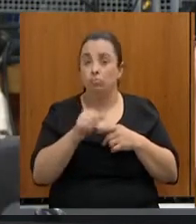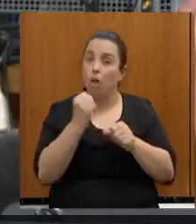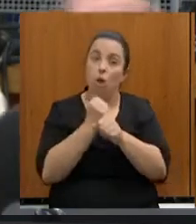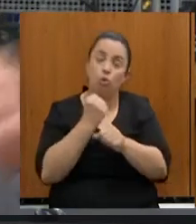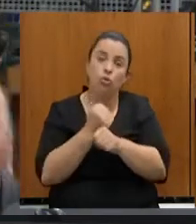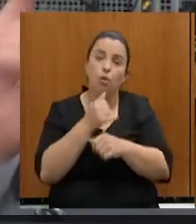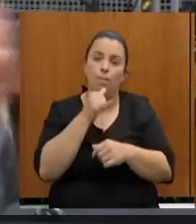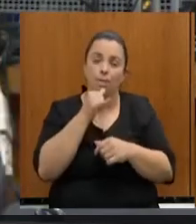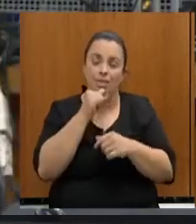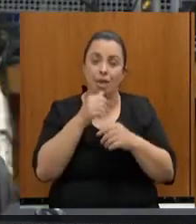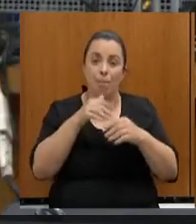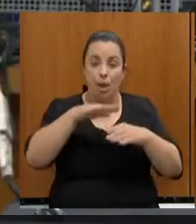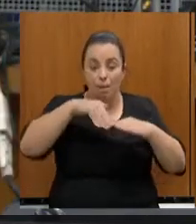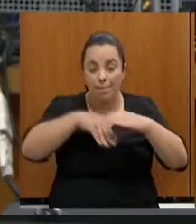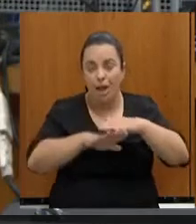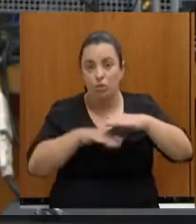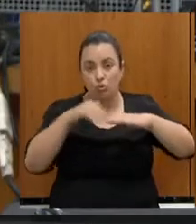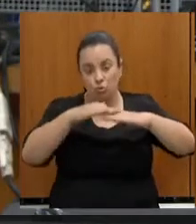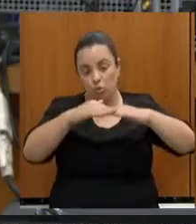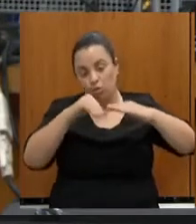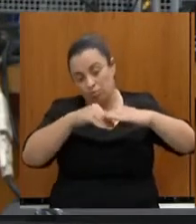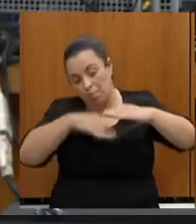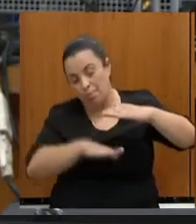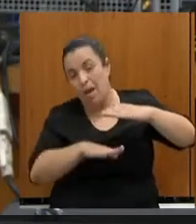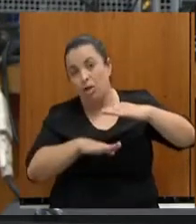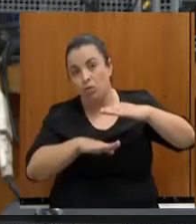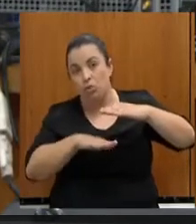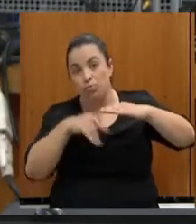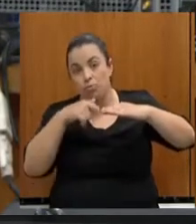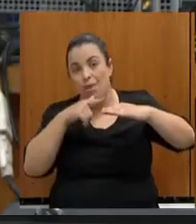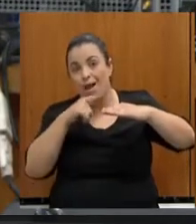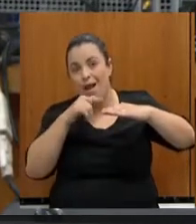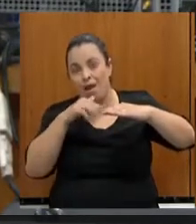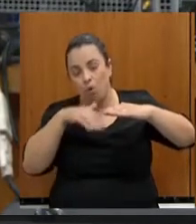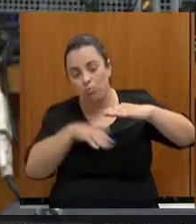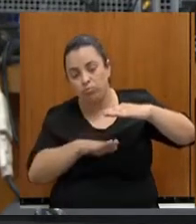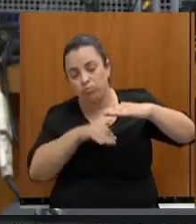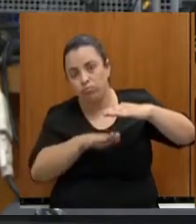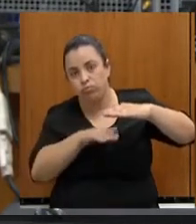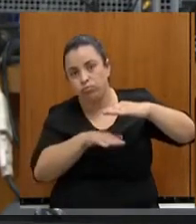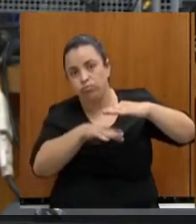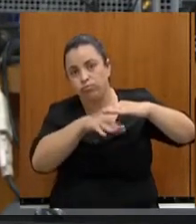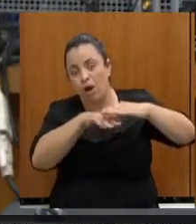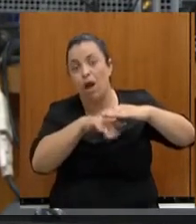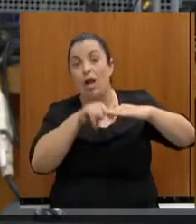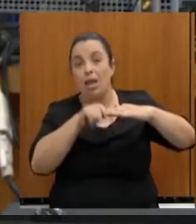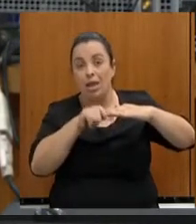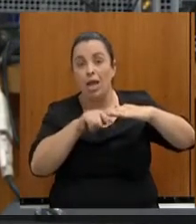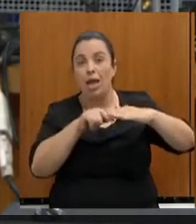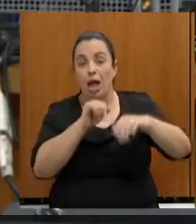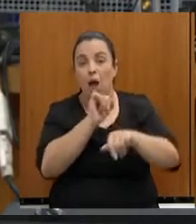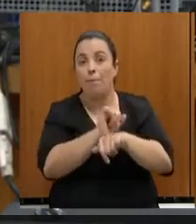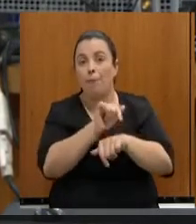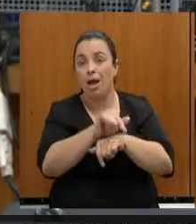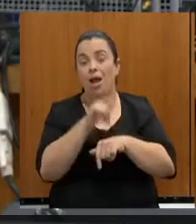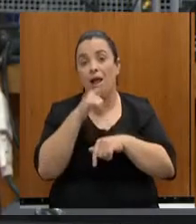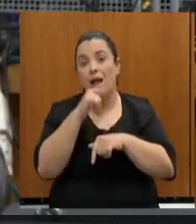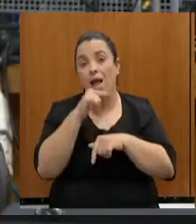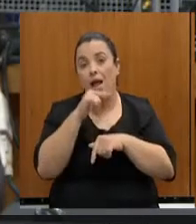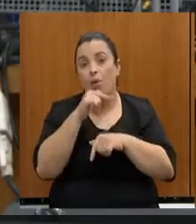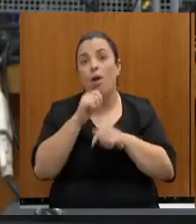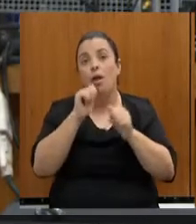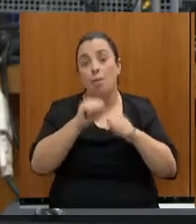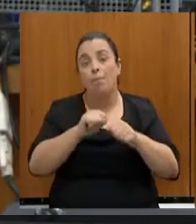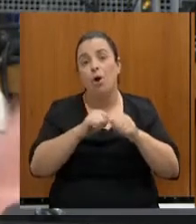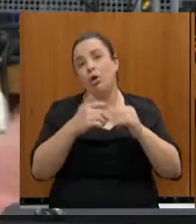e ele ficou toda aquela água para o reservatório ele de fato segura a velocidade daquela água segura aquela retém a água ali e ele pode